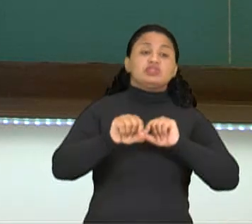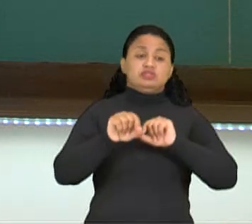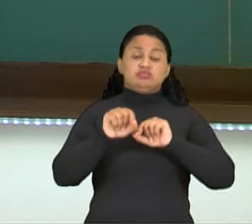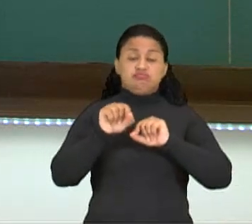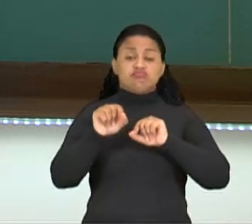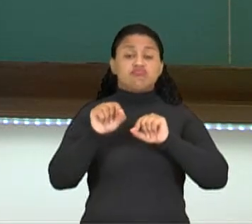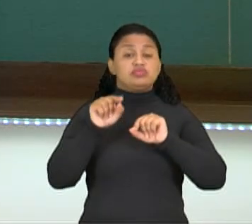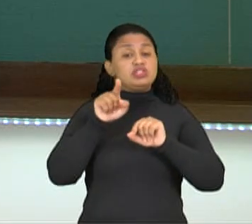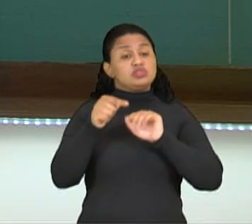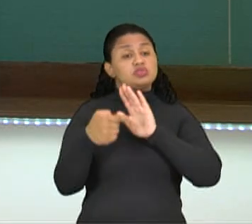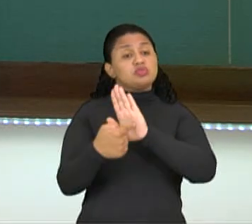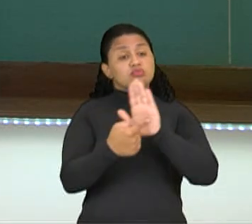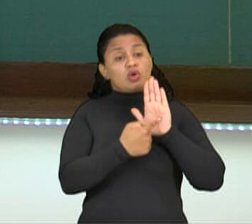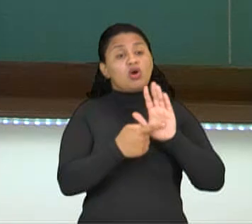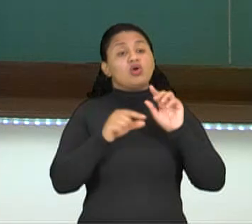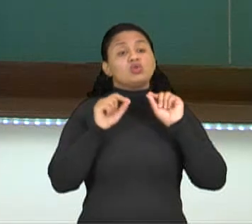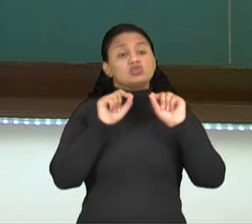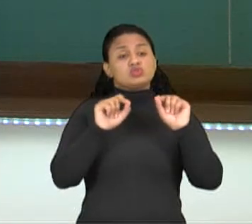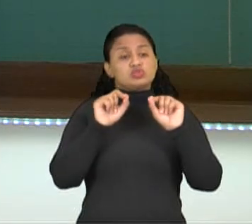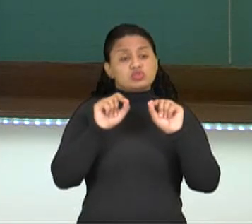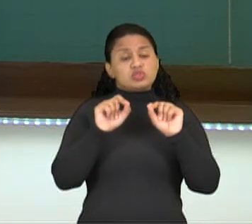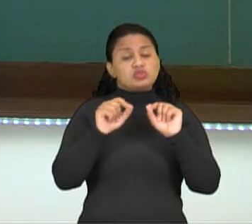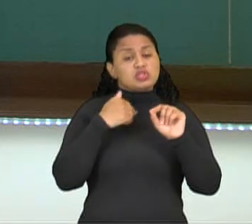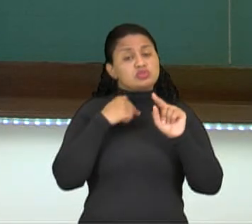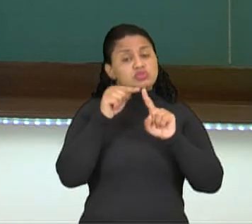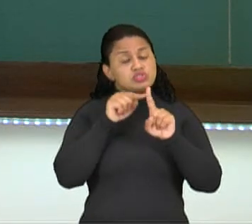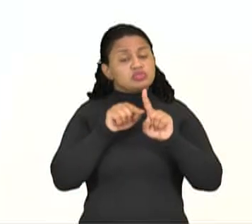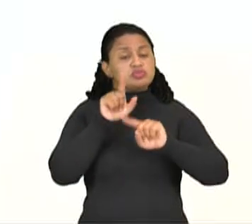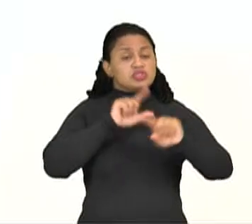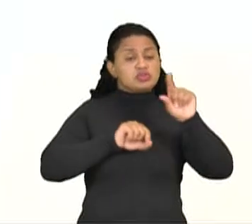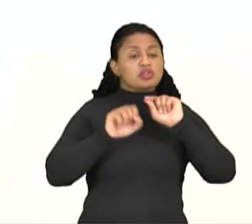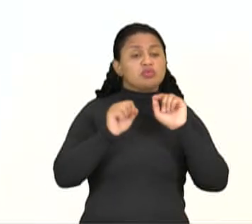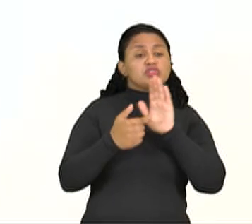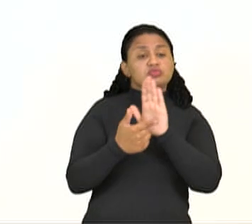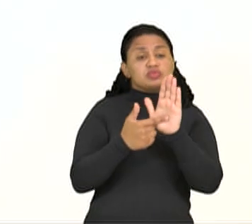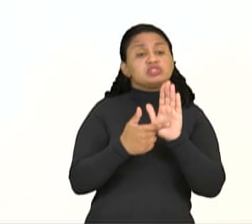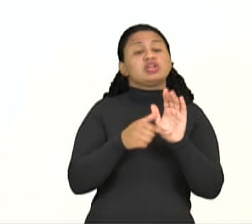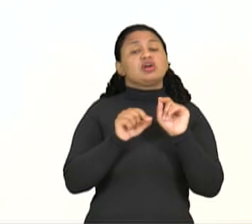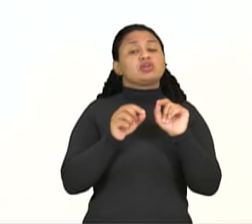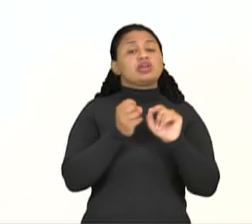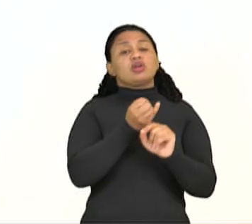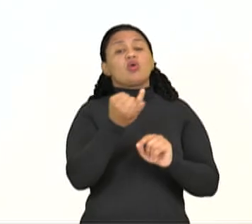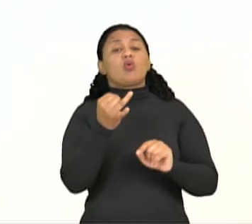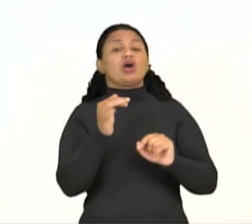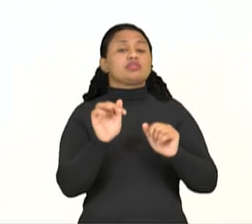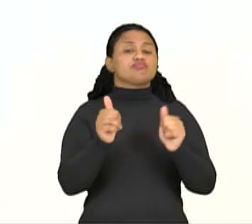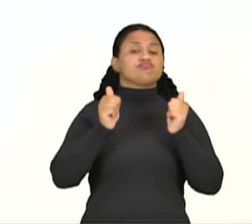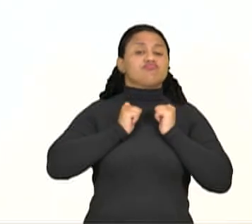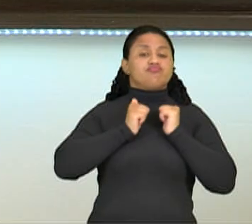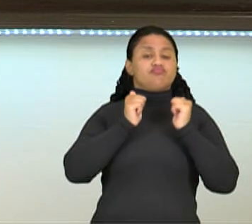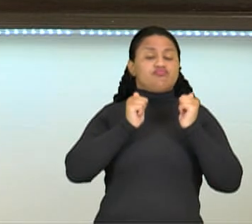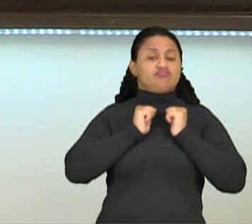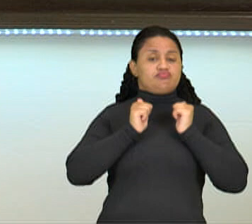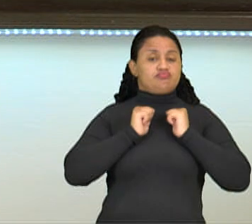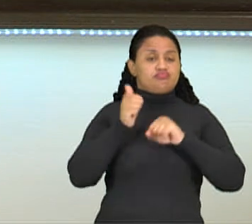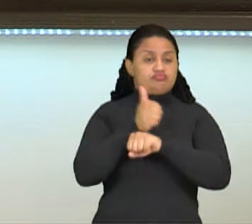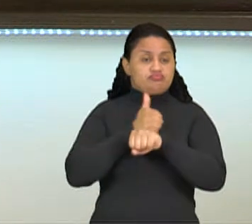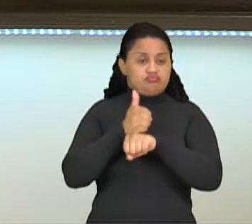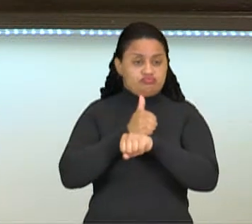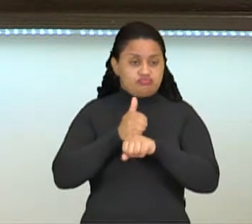opção e é intencional. O tipo de escolha pode indicar o grau de imparcialidade da